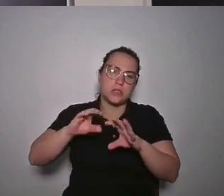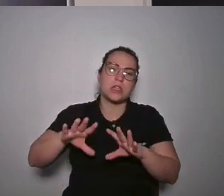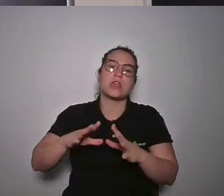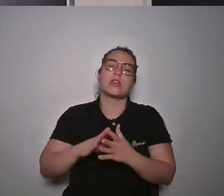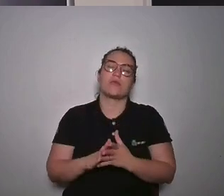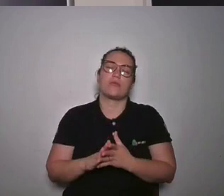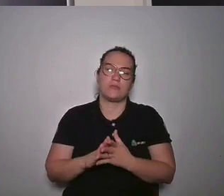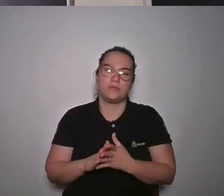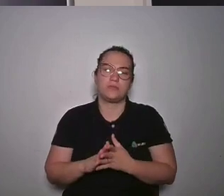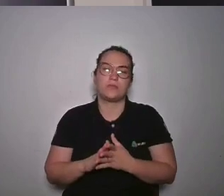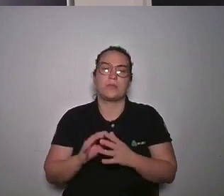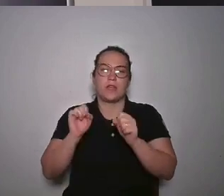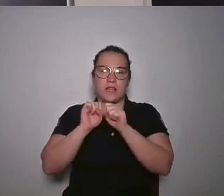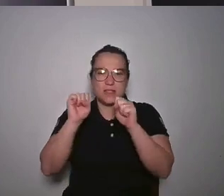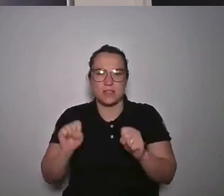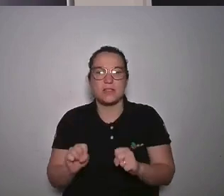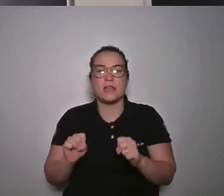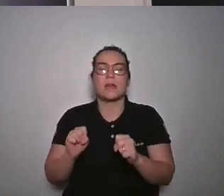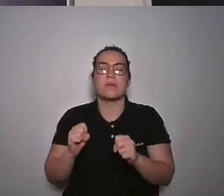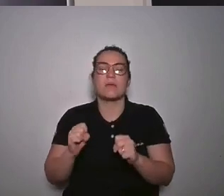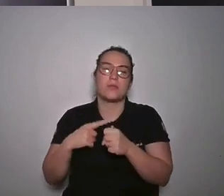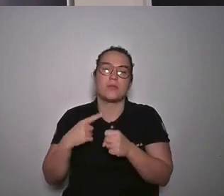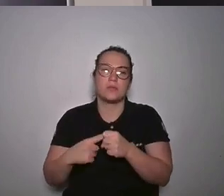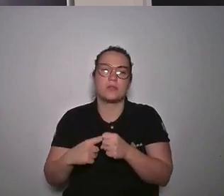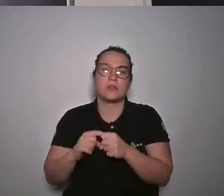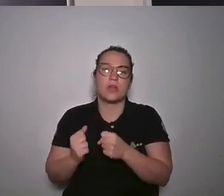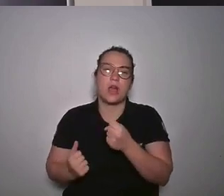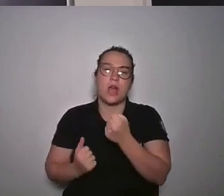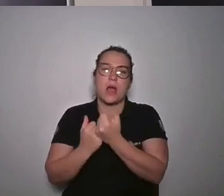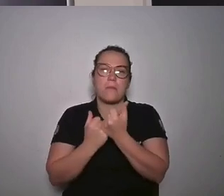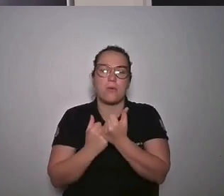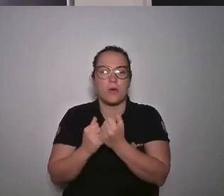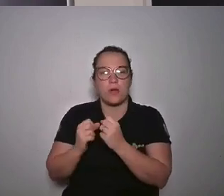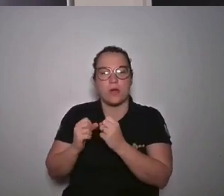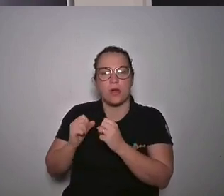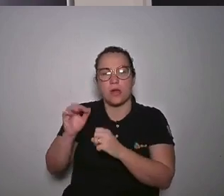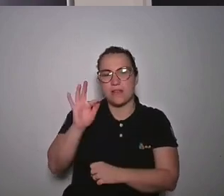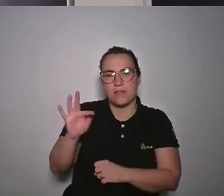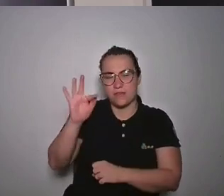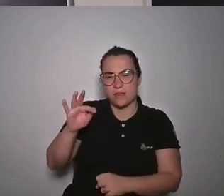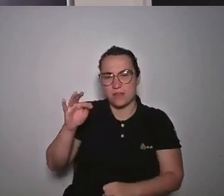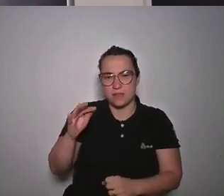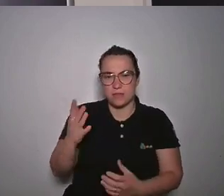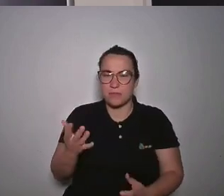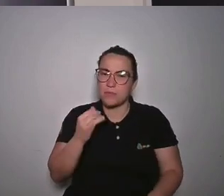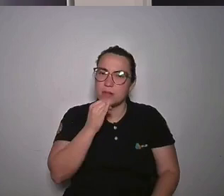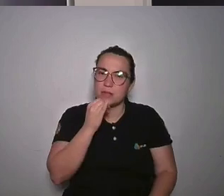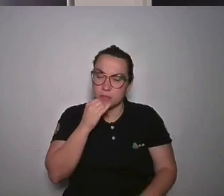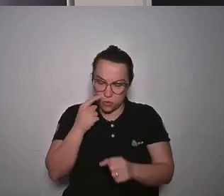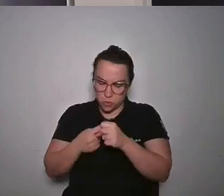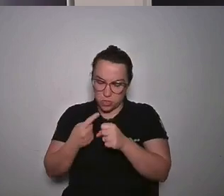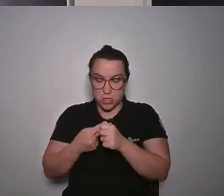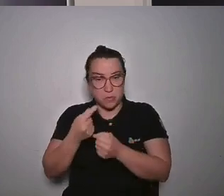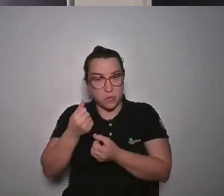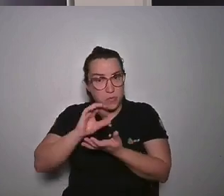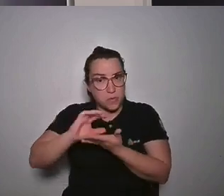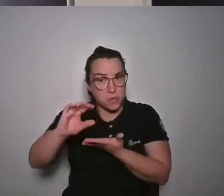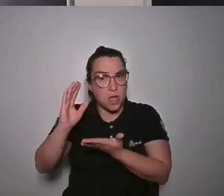e Sistema Municipal de Apoio ao Ensino Superior. Por exemplo, o município financia